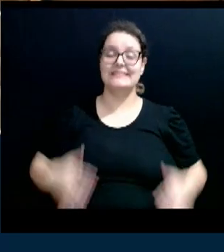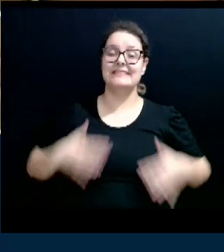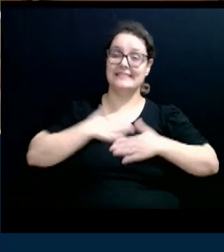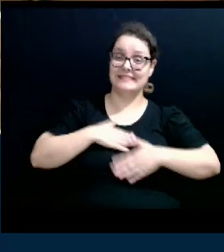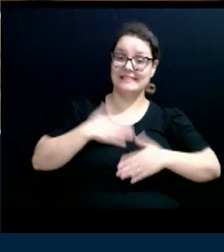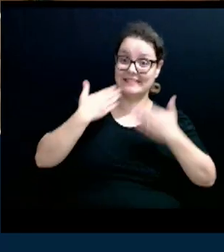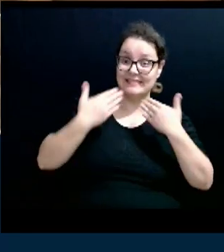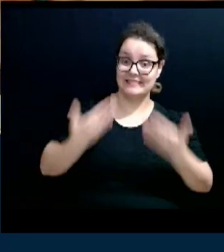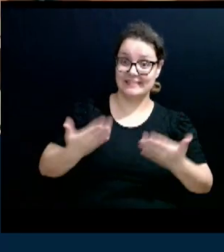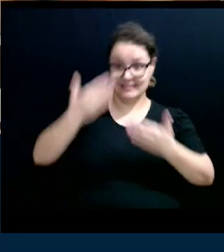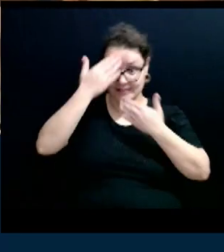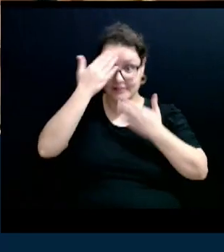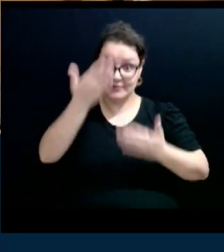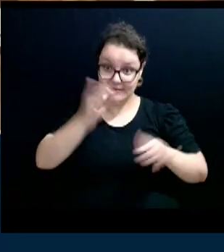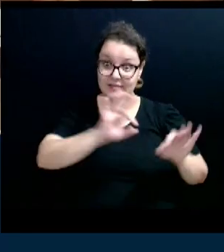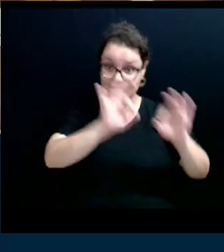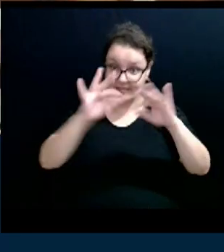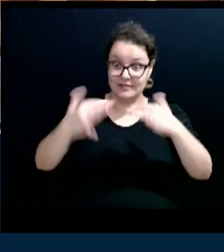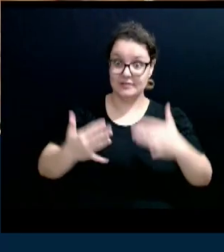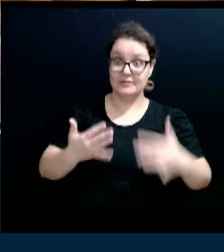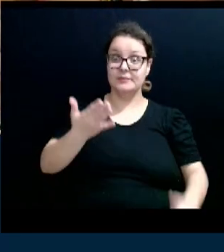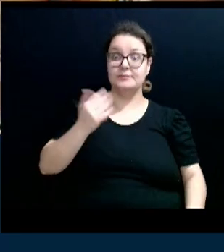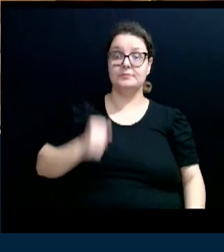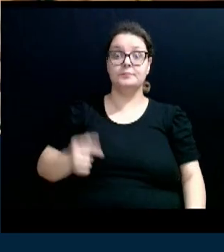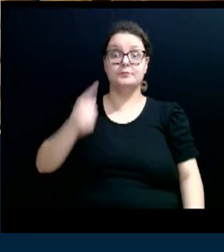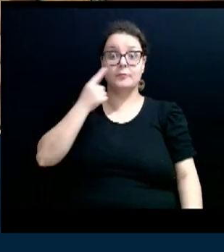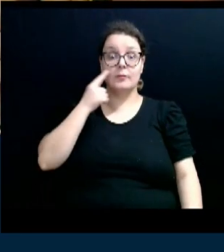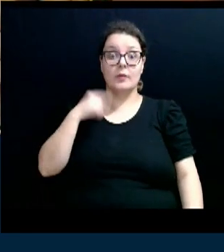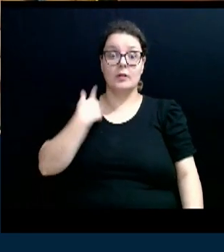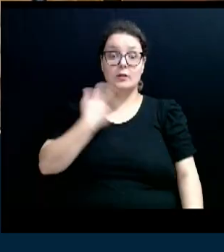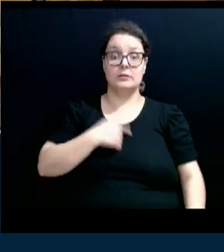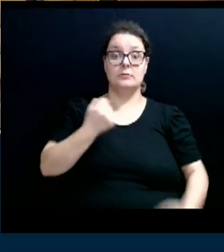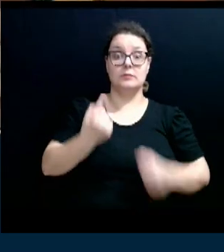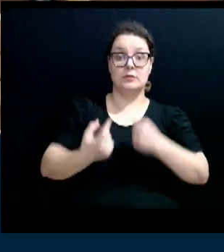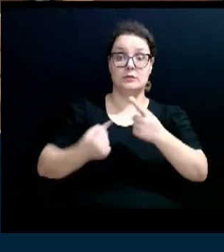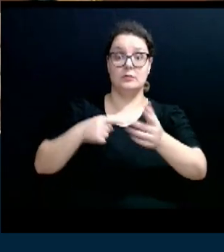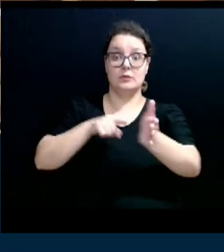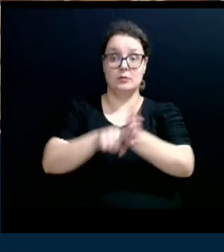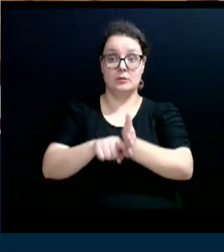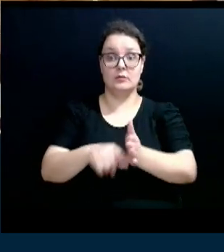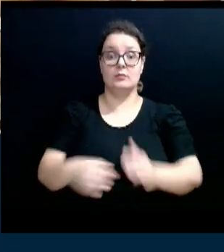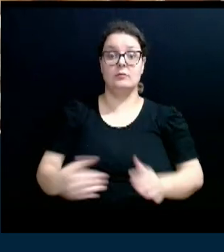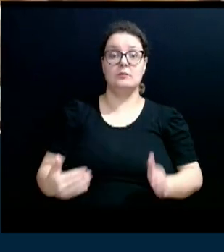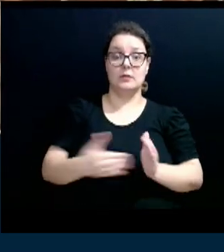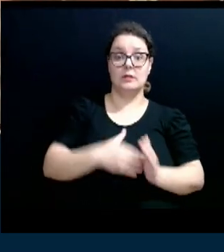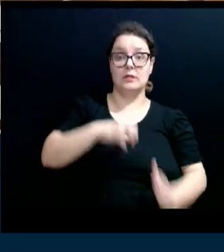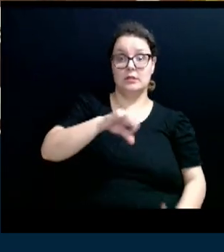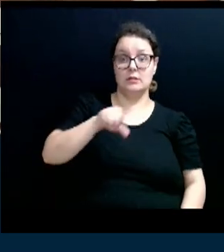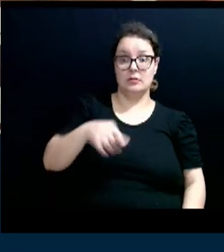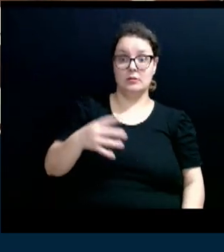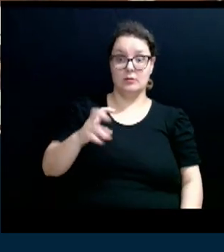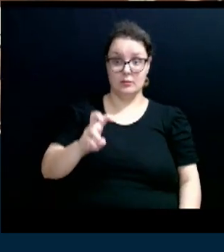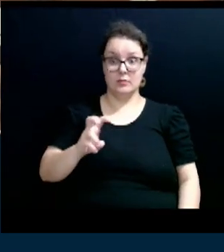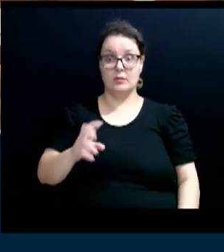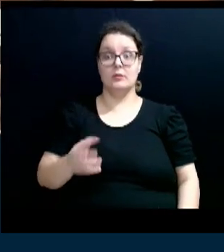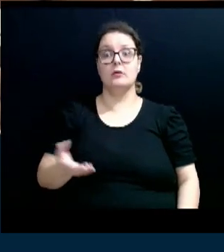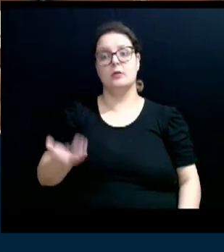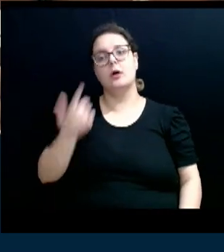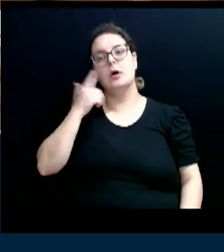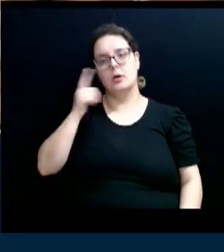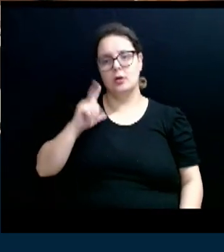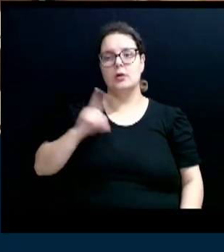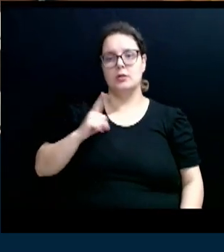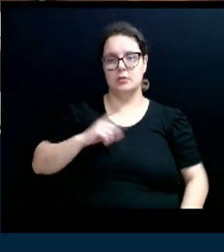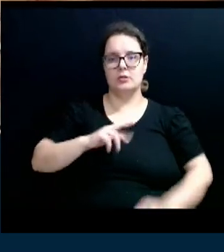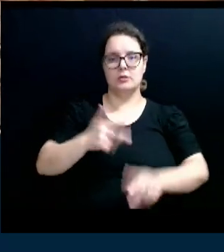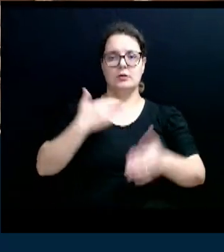também você que está aí do outro lado. Olha só, nós temos algumas perguntas, a gente vai até 9h05, então vamos fazer o seguinte, claro que tínhamos muito para conversar ainda,